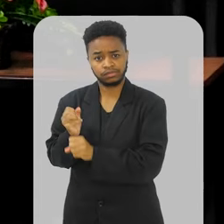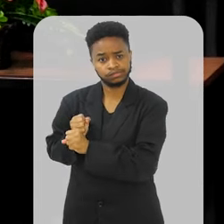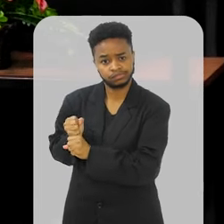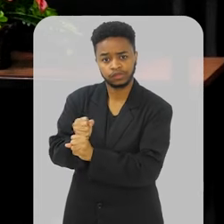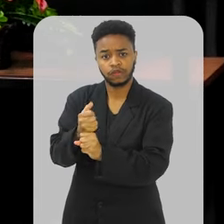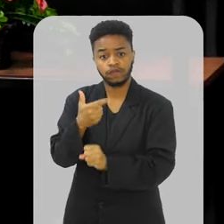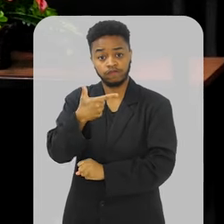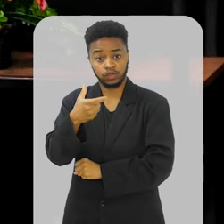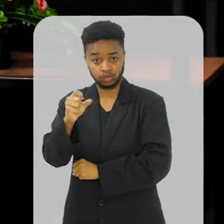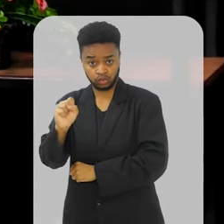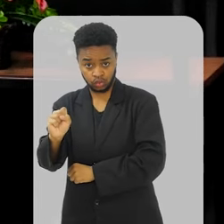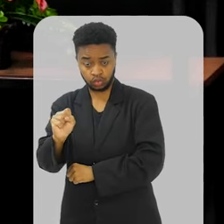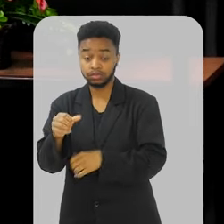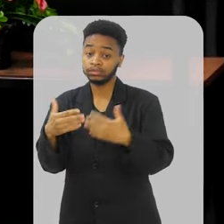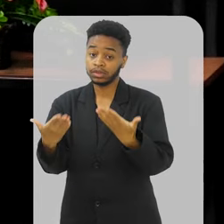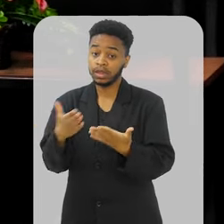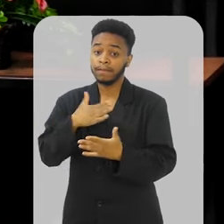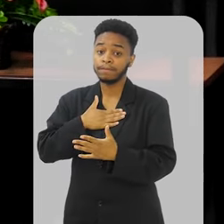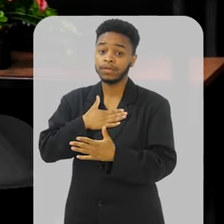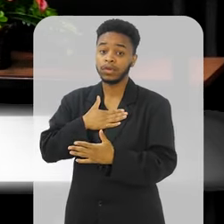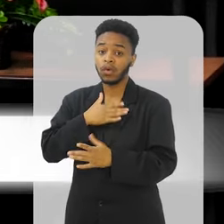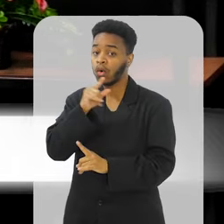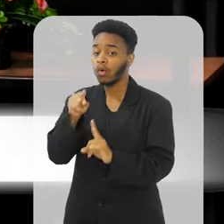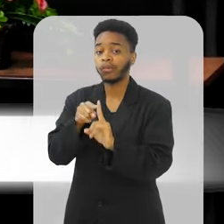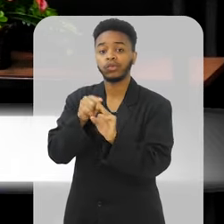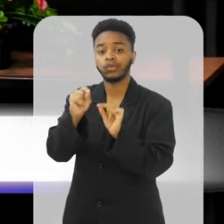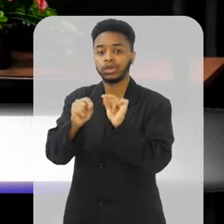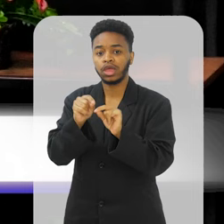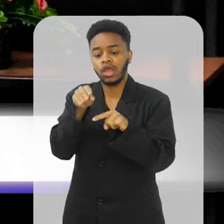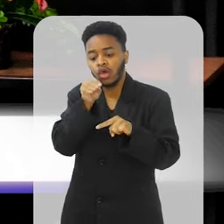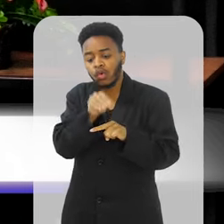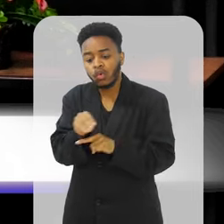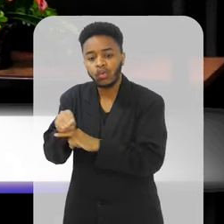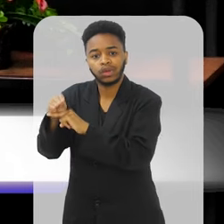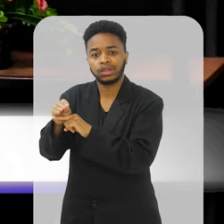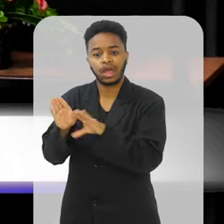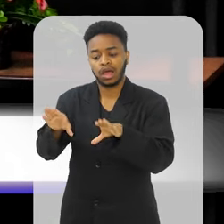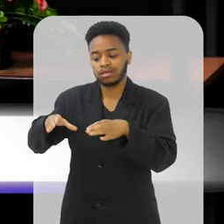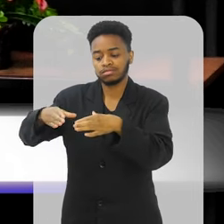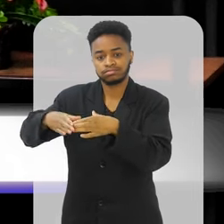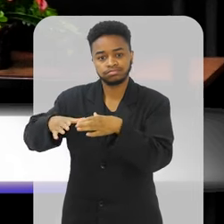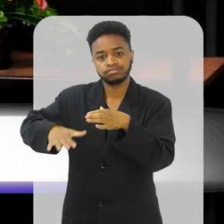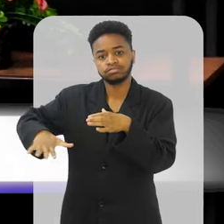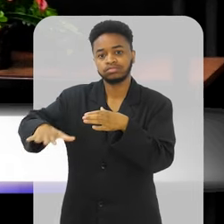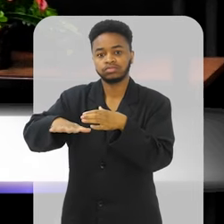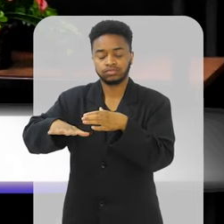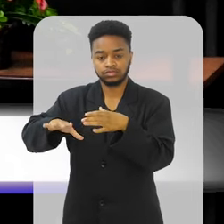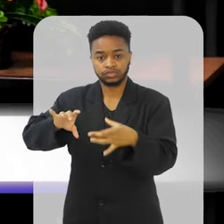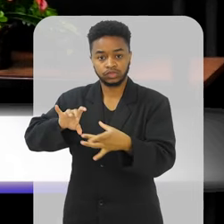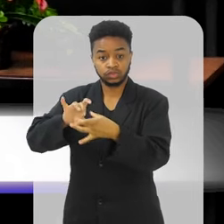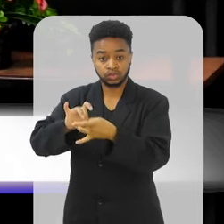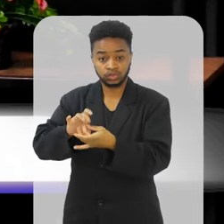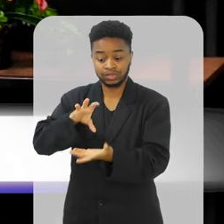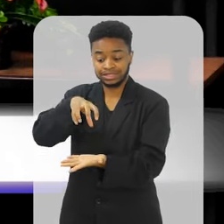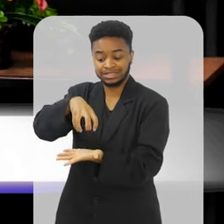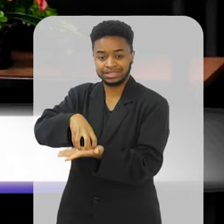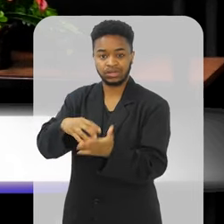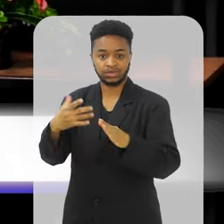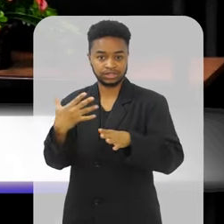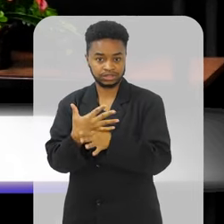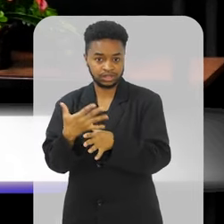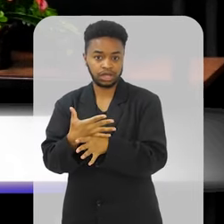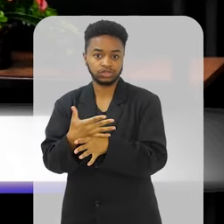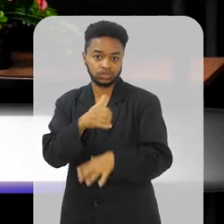anos então eu tenho a missão de apacentar todo rebanho confiado né ao centro da